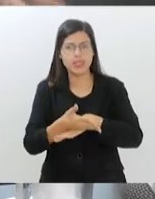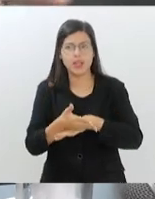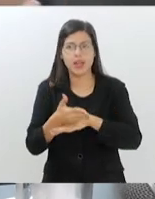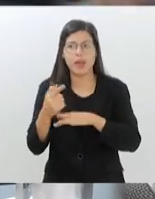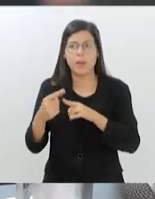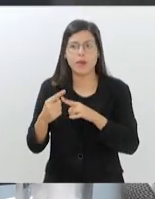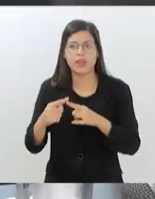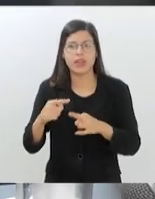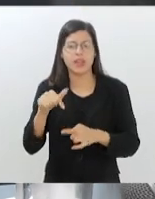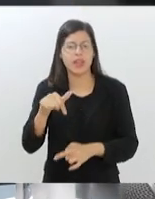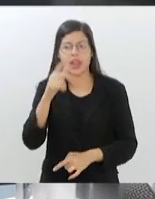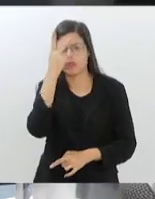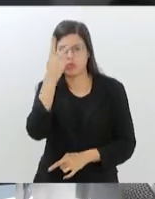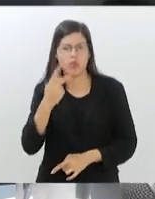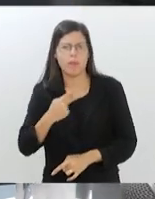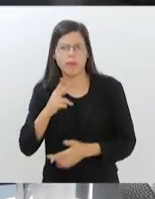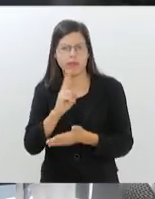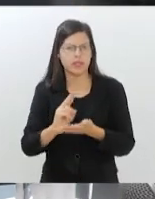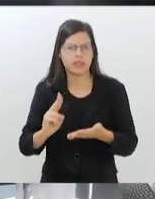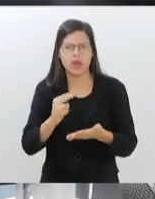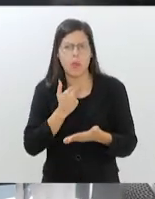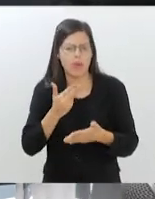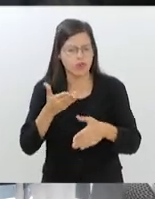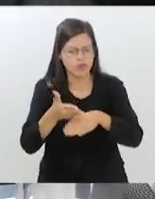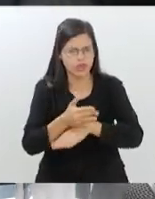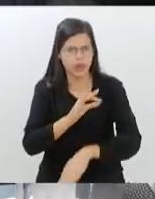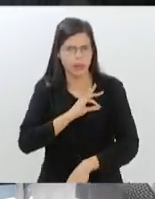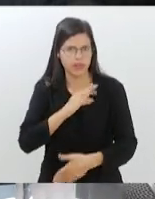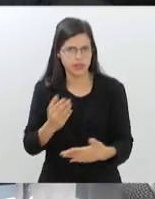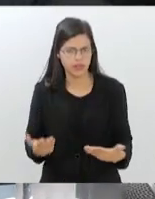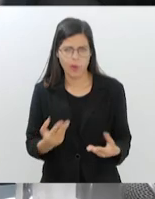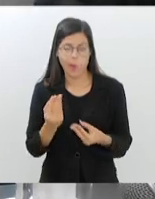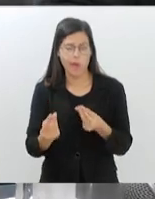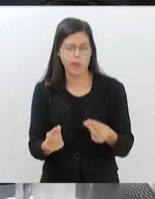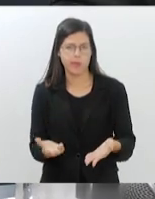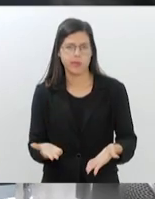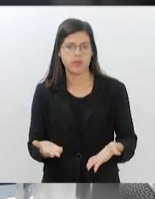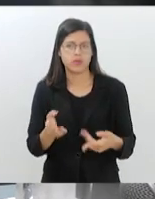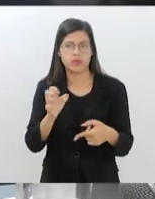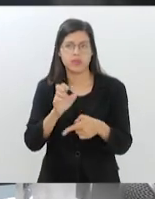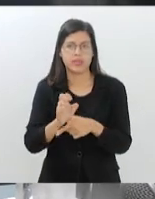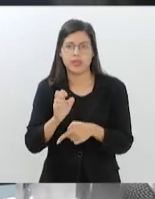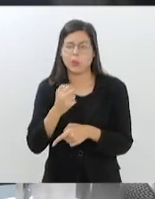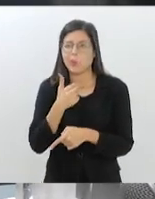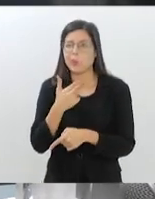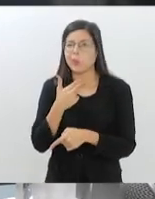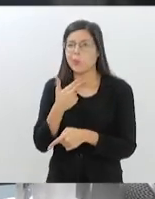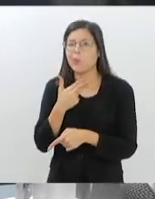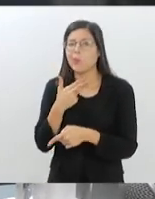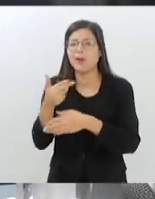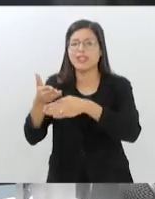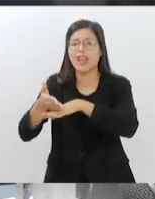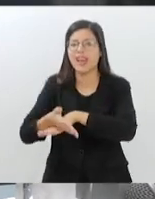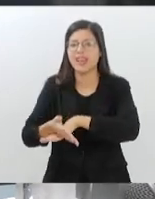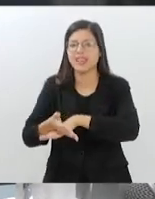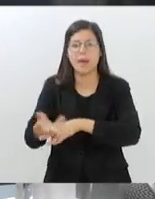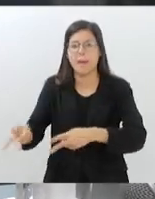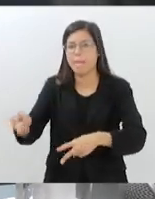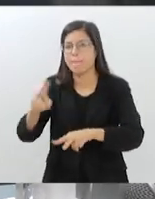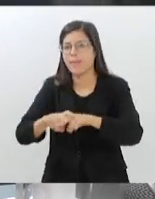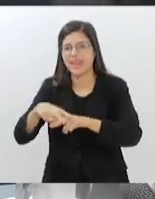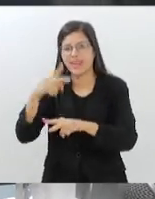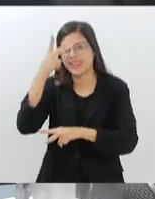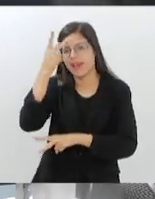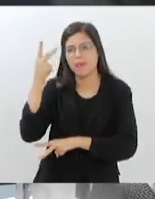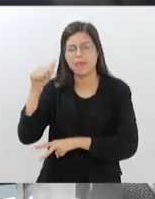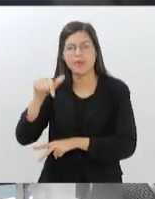universitária ali a polícia não entra onde já se viu isso o estado não poder entrar para prender alguém flagrante para salvar uma